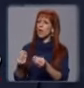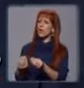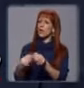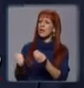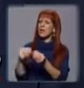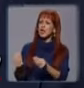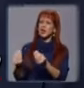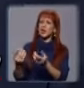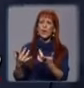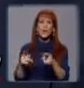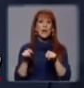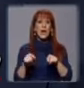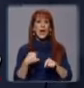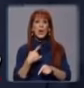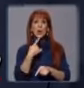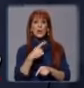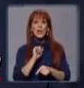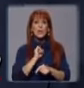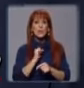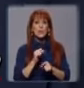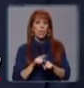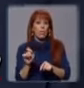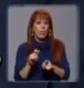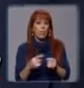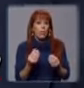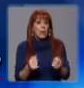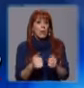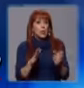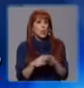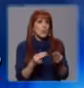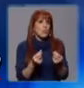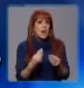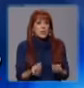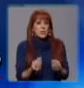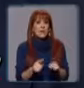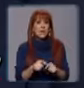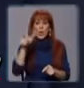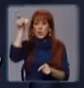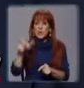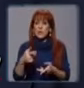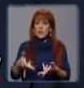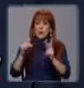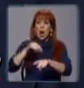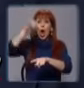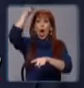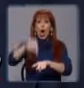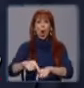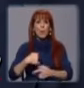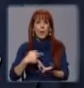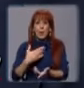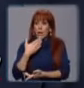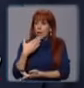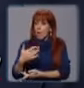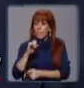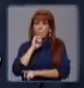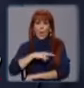A então eu utilizarei os meios extraordinários eu utilizarei todos os meios incluindo o ABS corpos o ABS corpos é uma Providência que